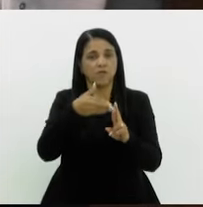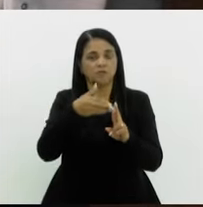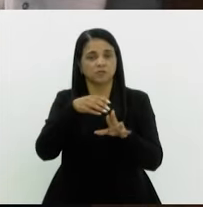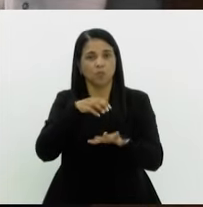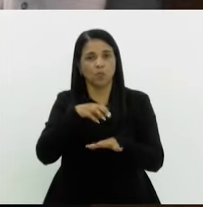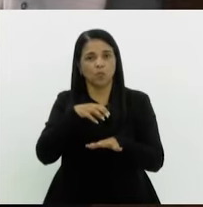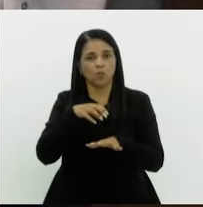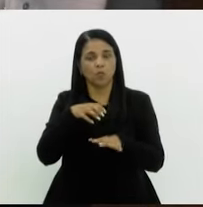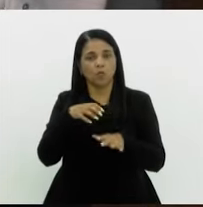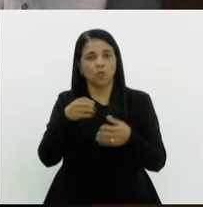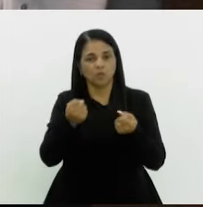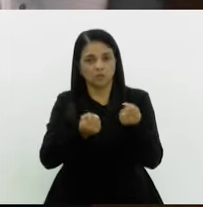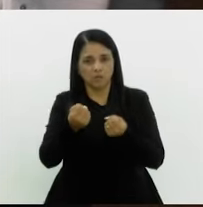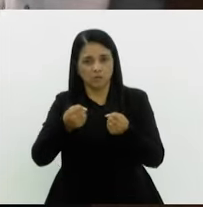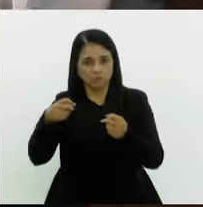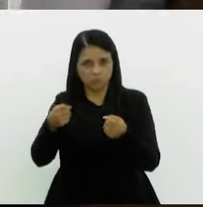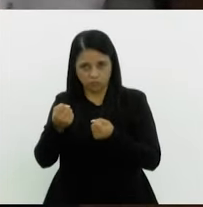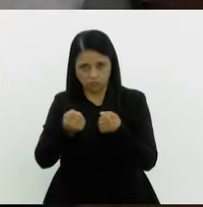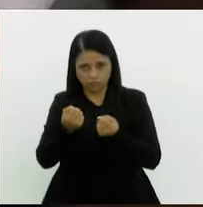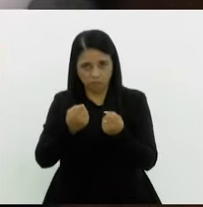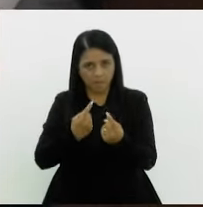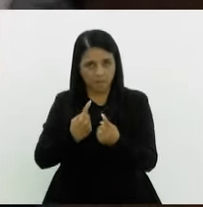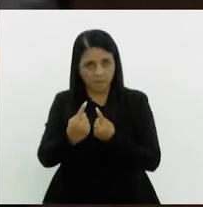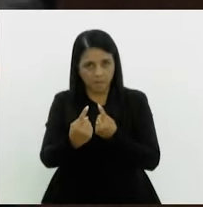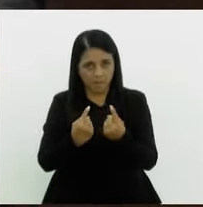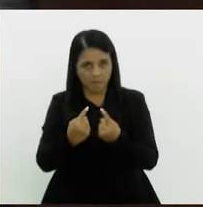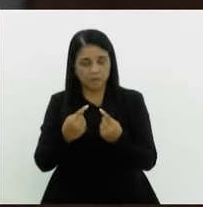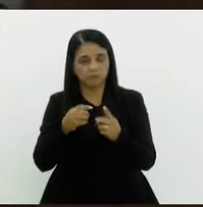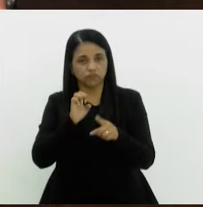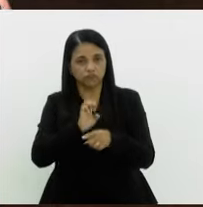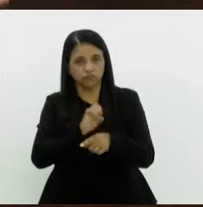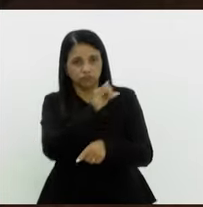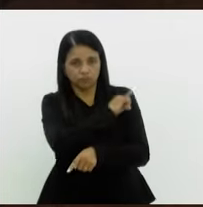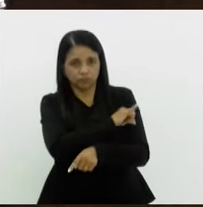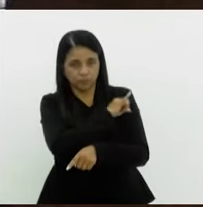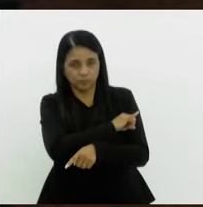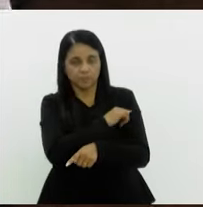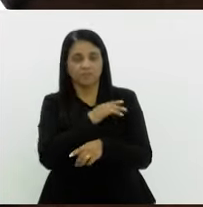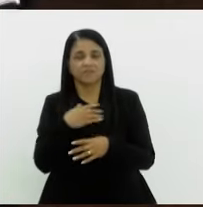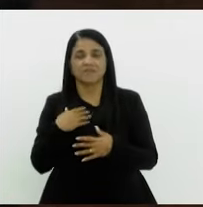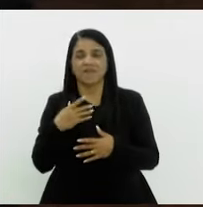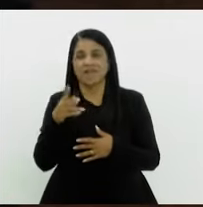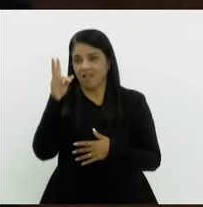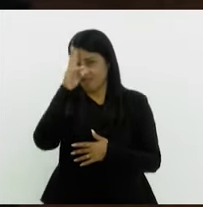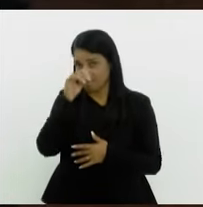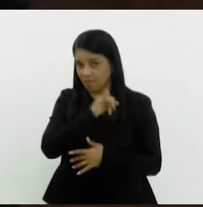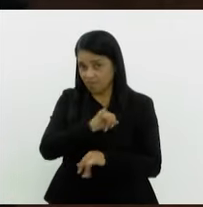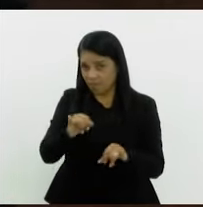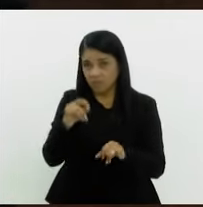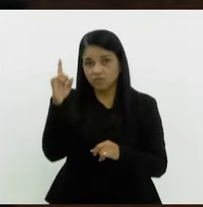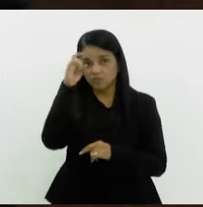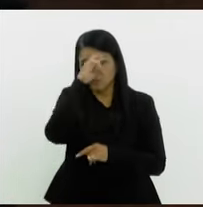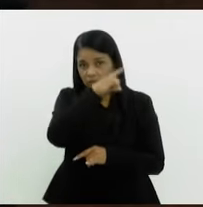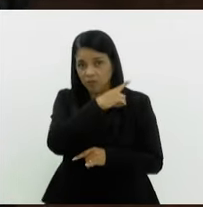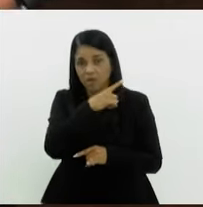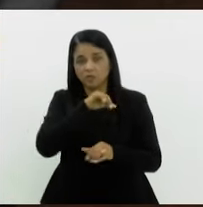do nosso município do Rio de Janeiro. Lembrando a todos da dificuldade que é, né, as mudanças que vêm